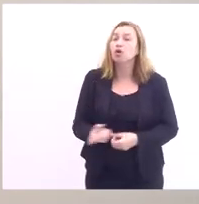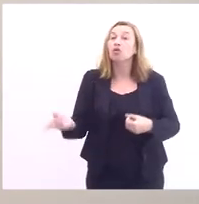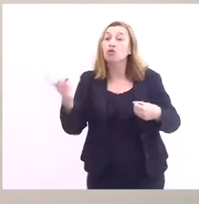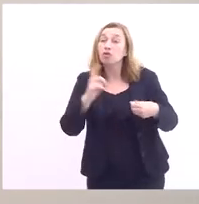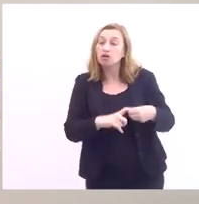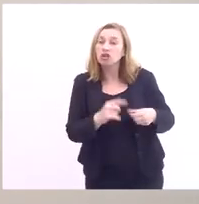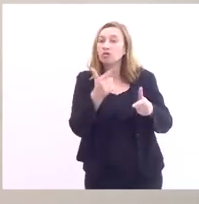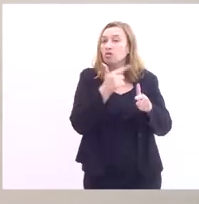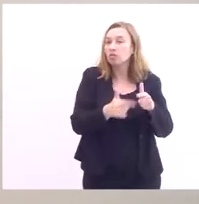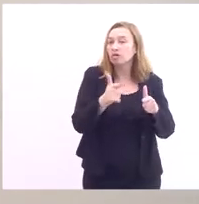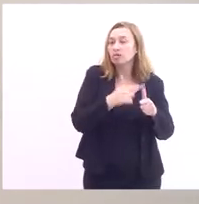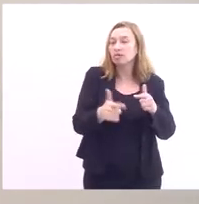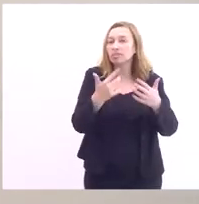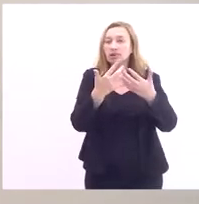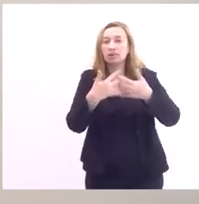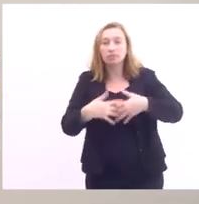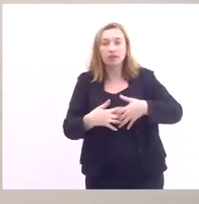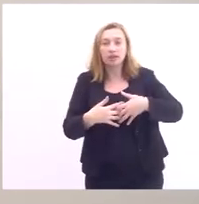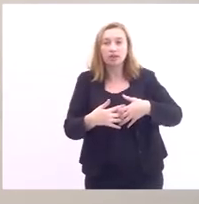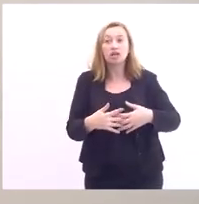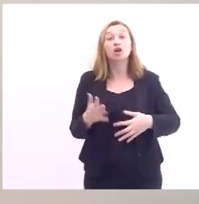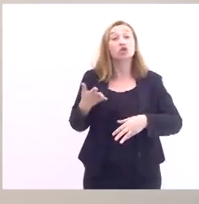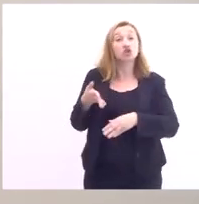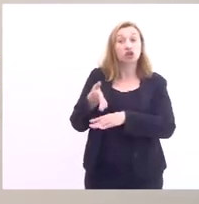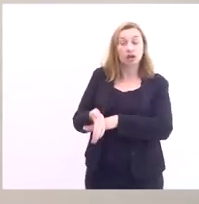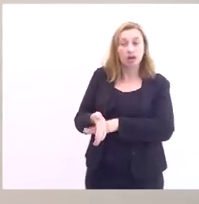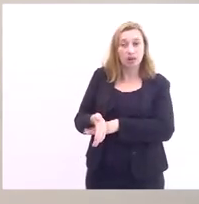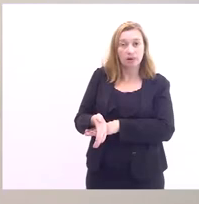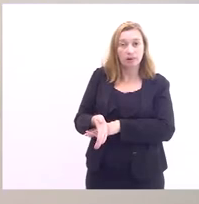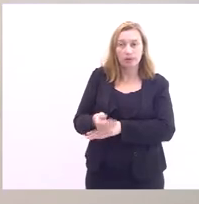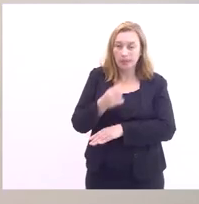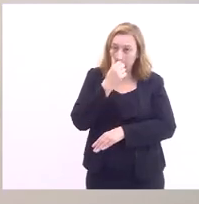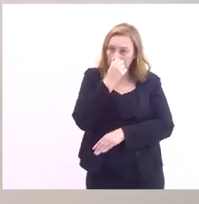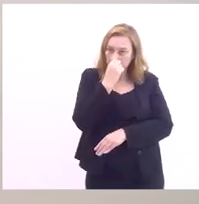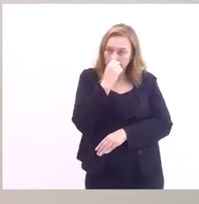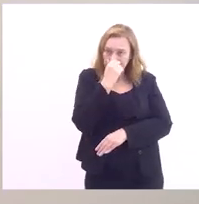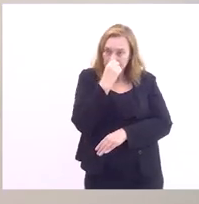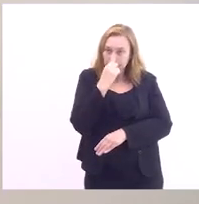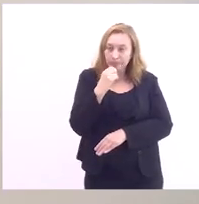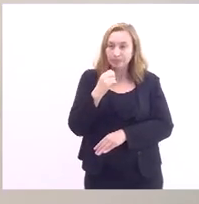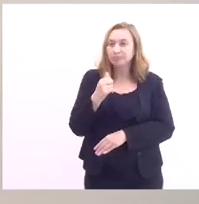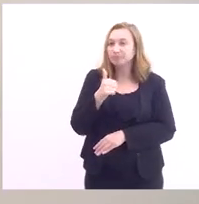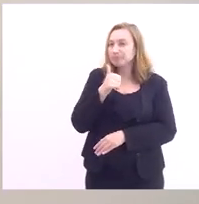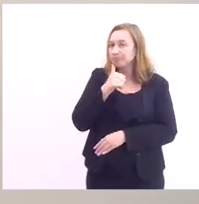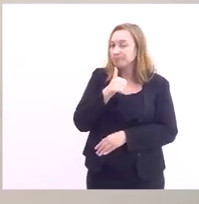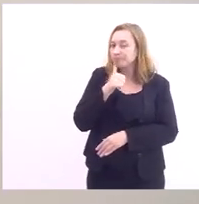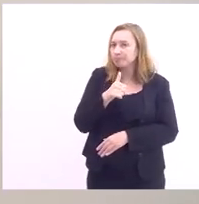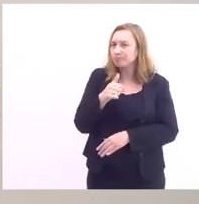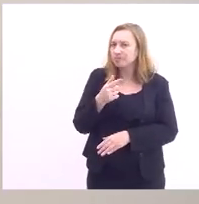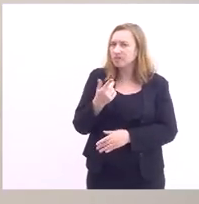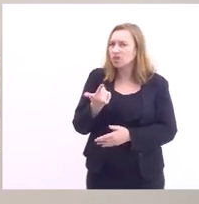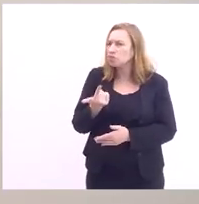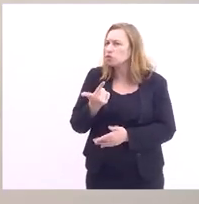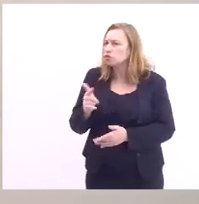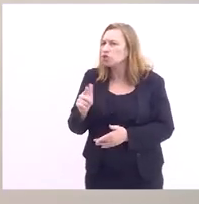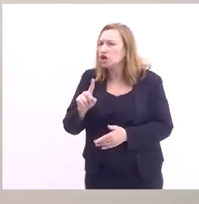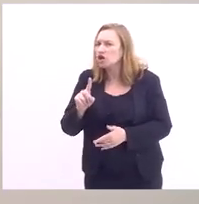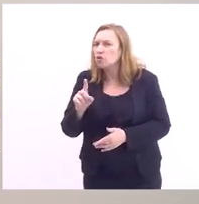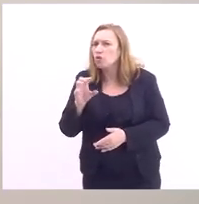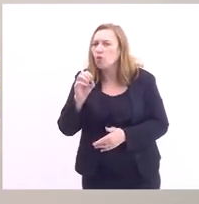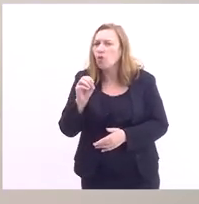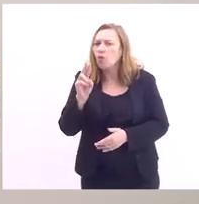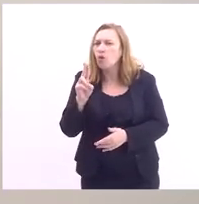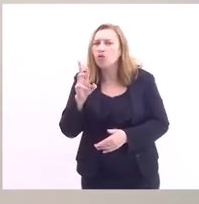Voltando ao problema de Petrópolis, aí eu cheguei para a funcionária e falei assim, não tem uma